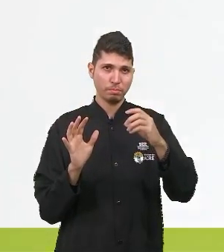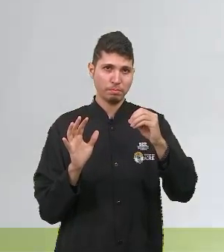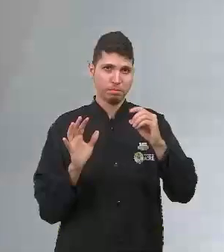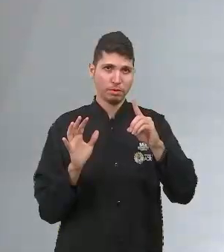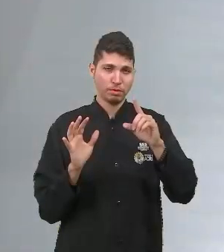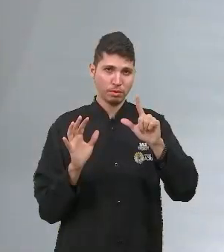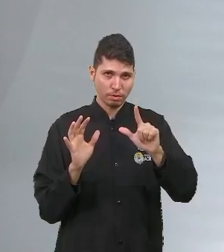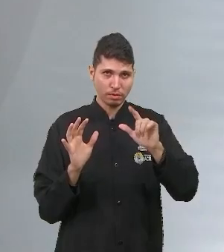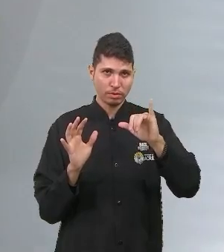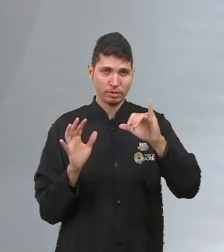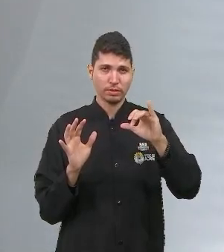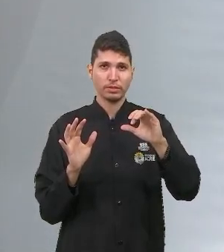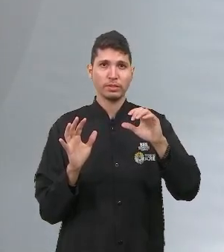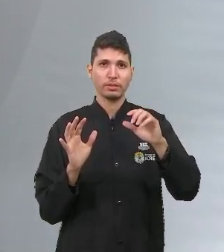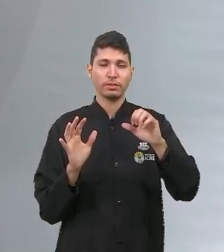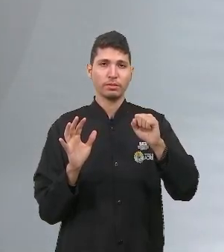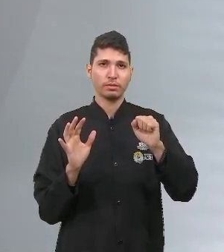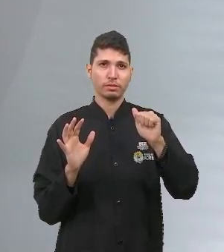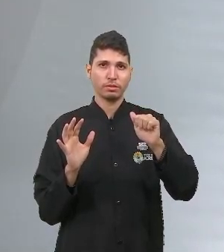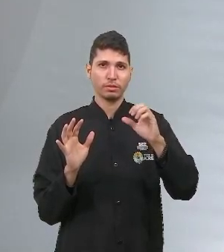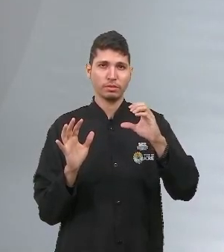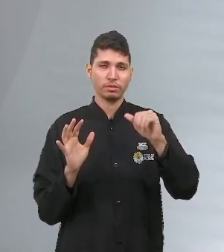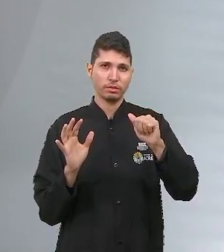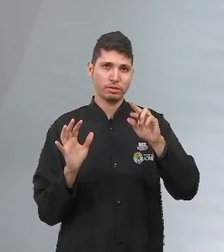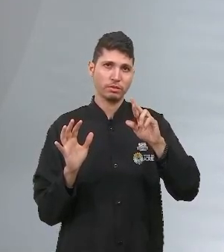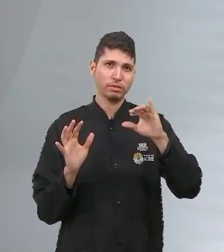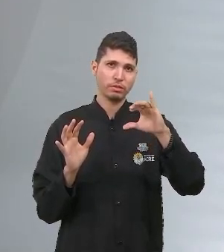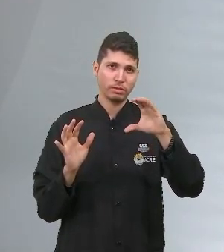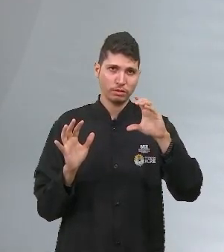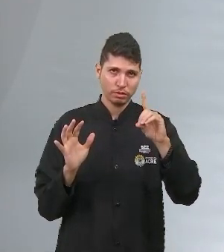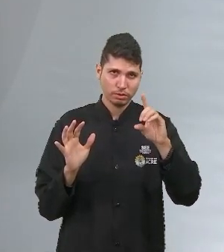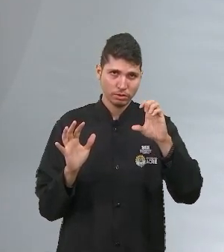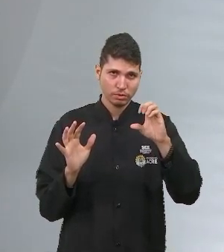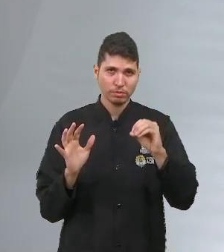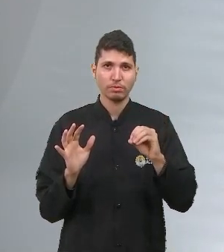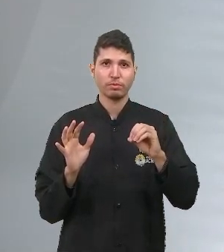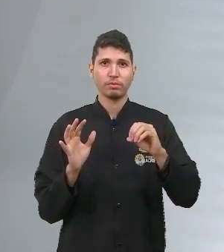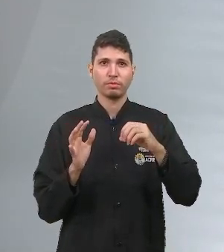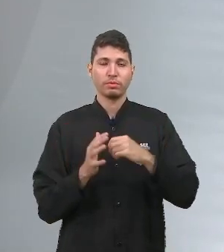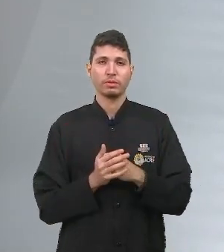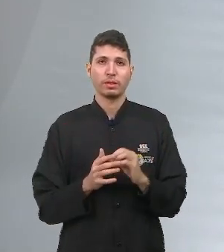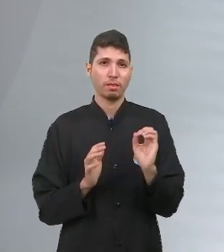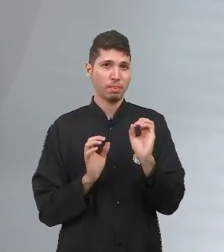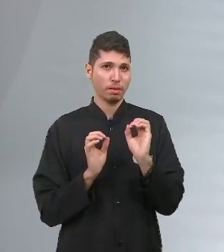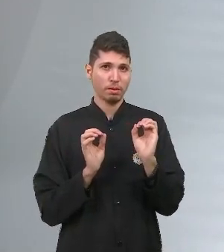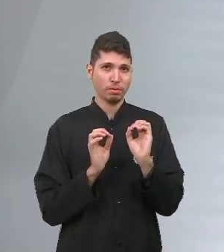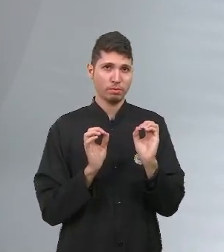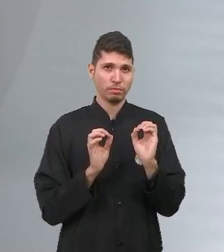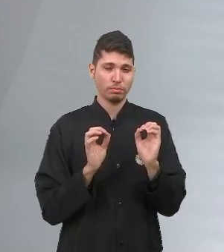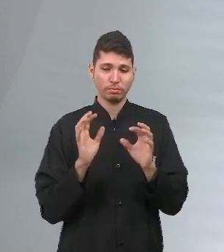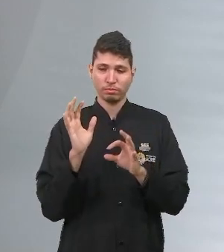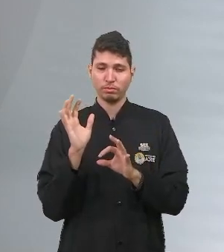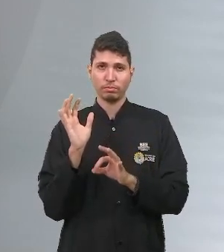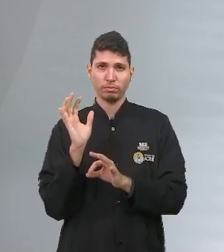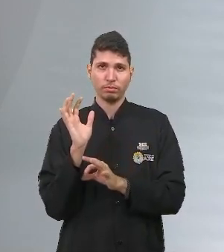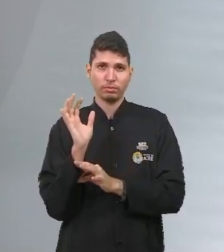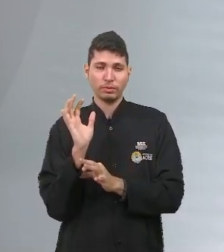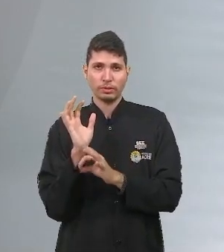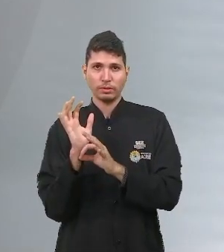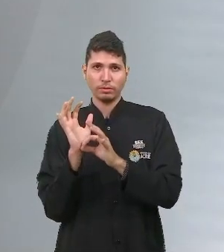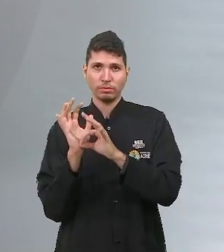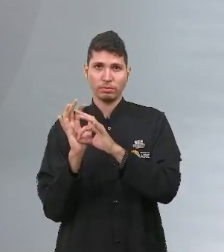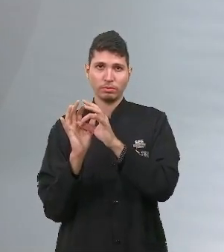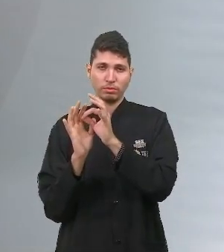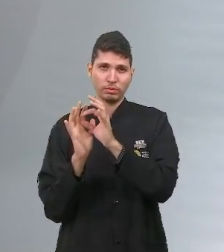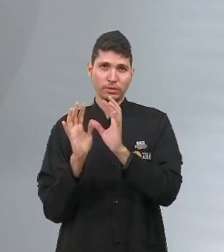nenhum ser pluricelular produz enzimas para digeri-lo. Tá ok? Só quem